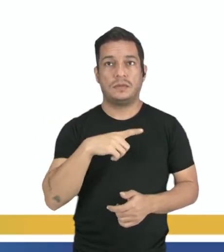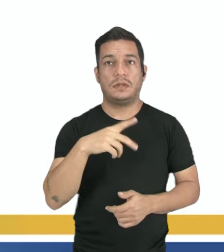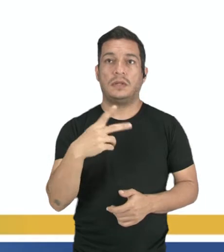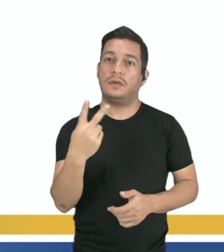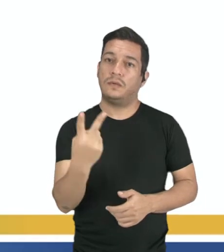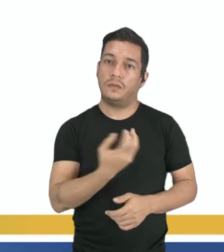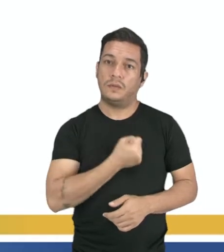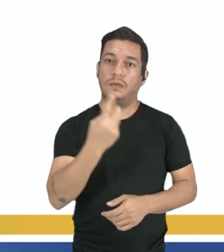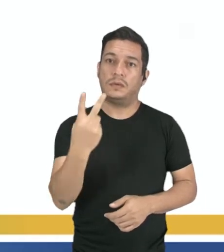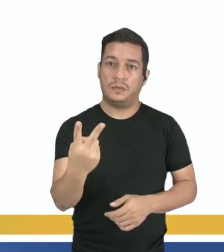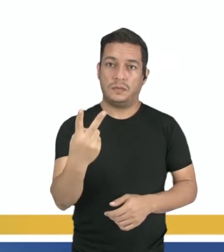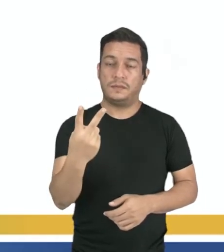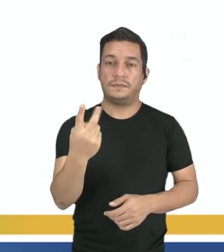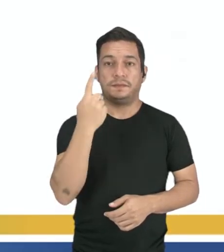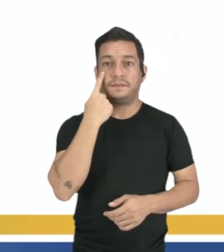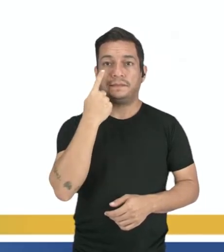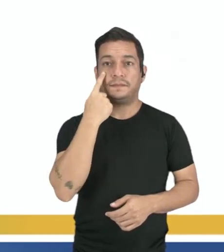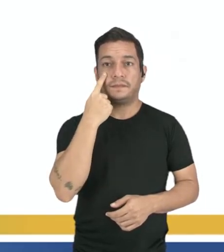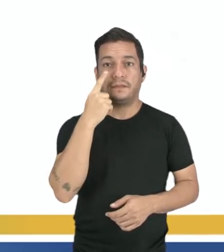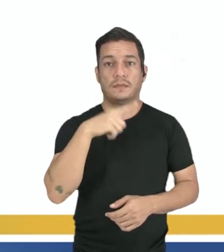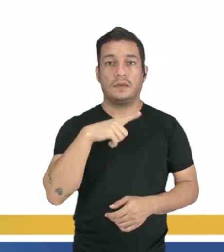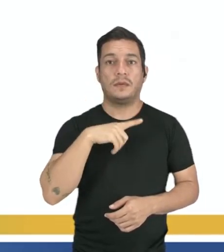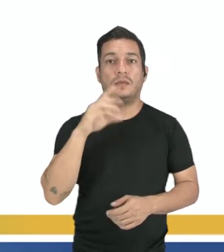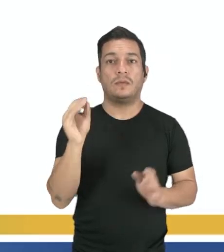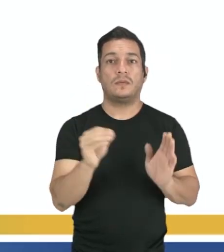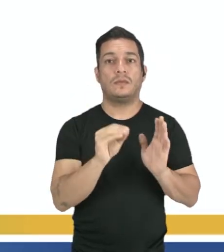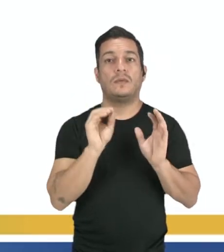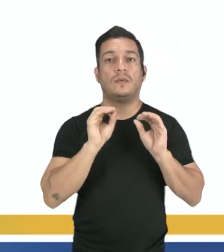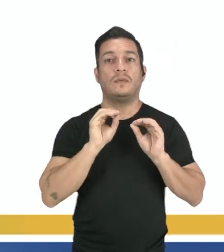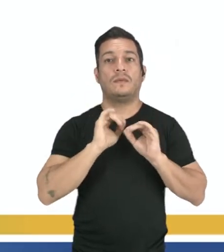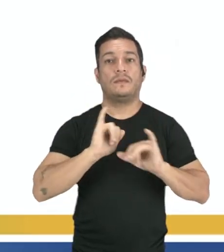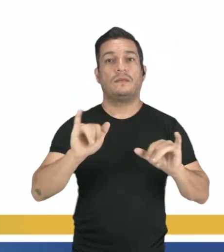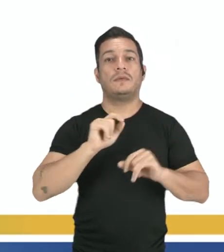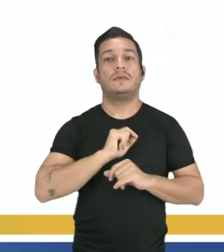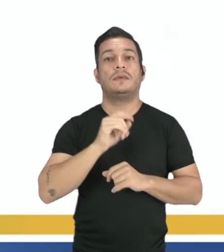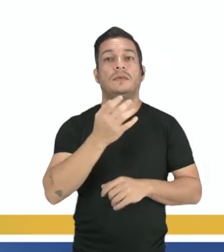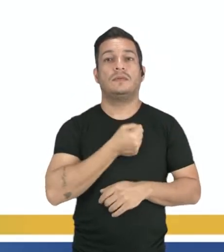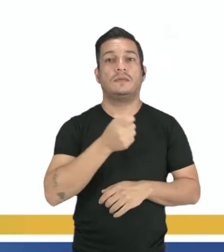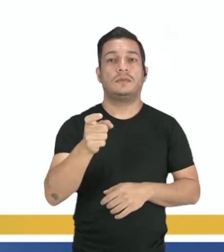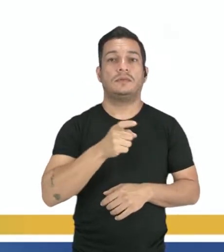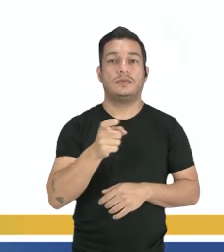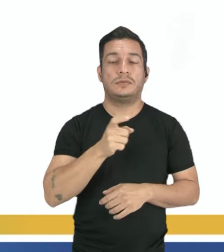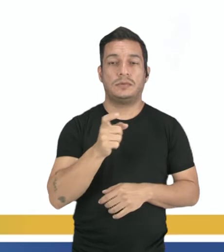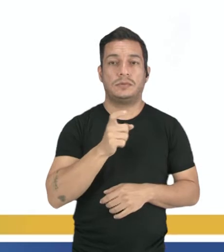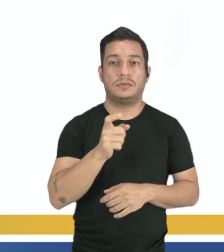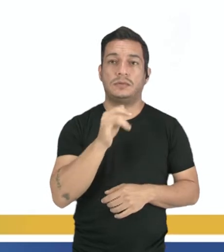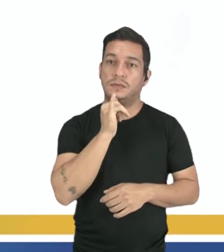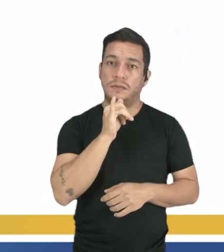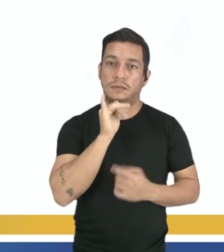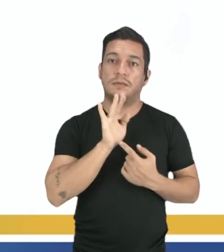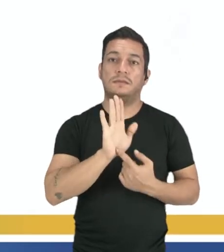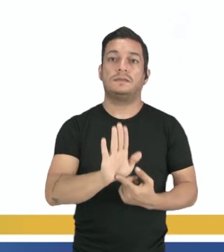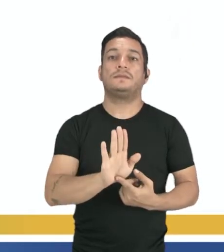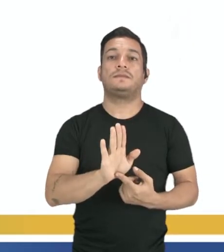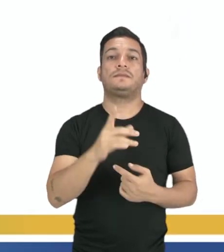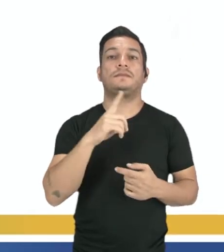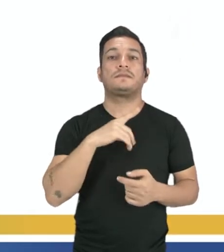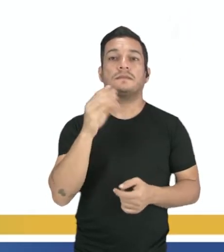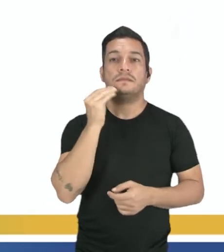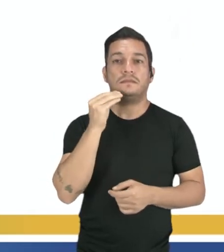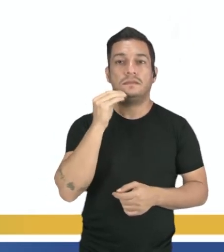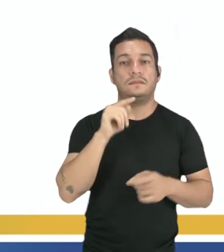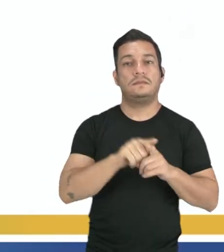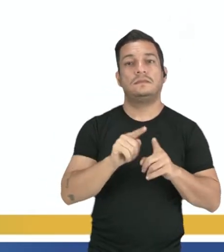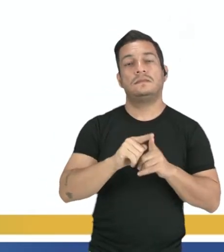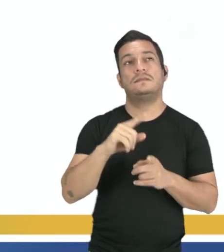a 2. Então, observe aí que eu estou dando o valor de x, né, nesse exemplo, e estou buscando aí